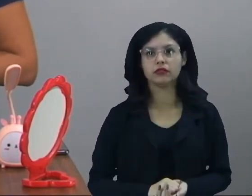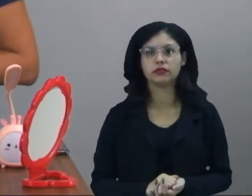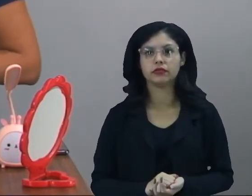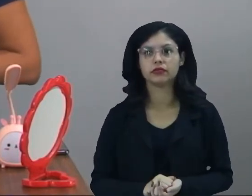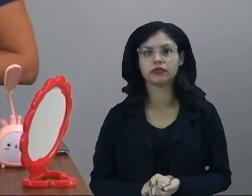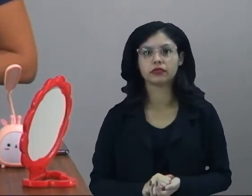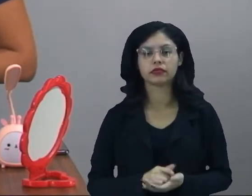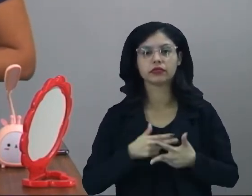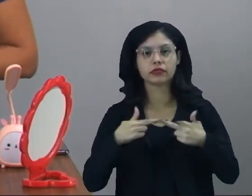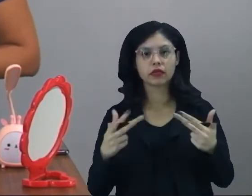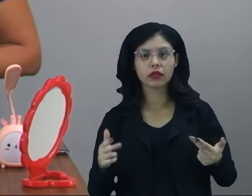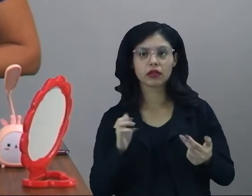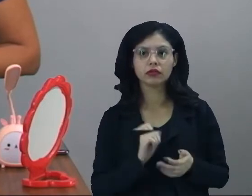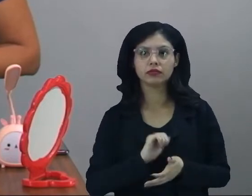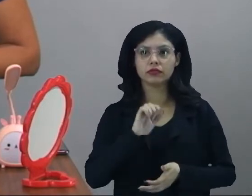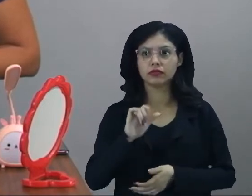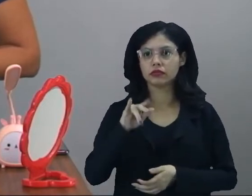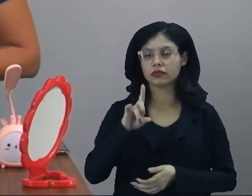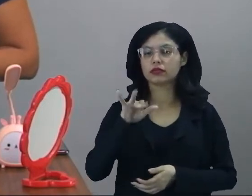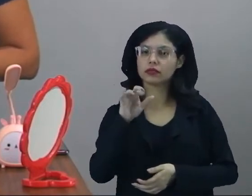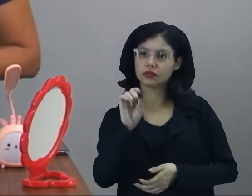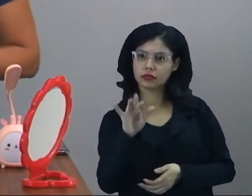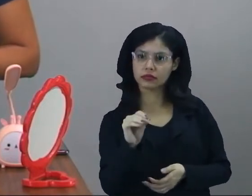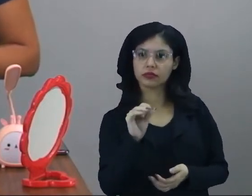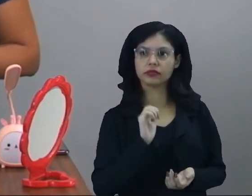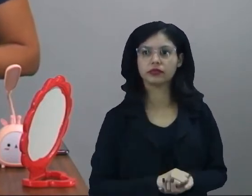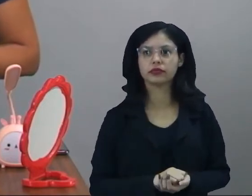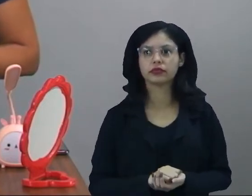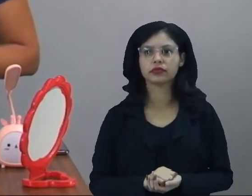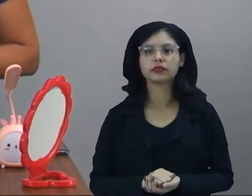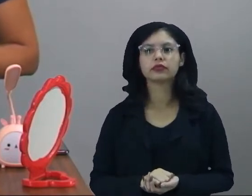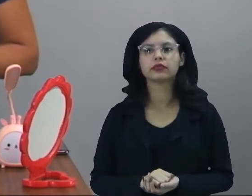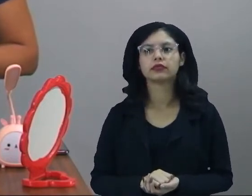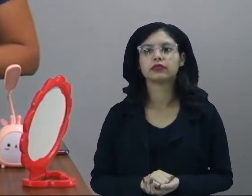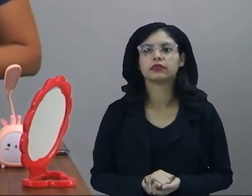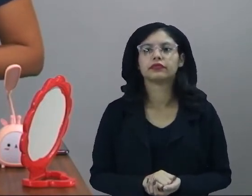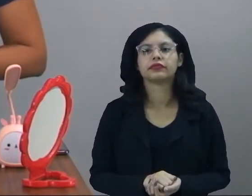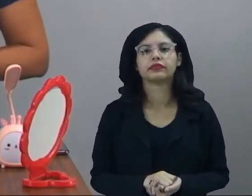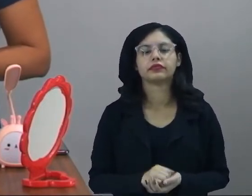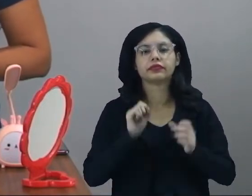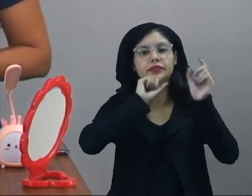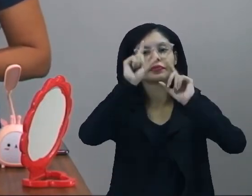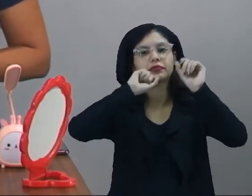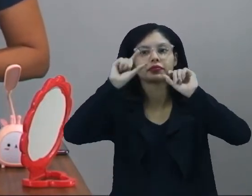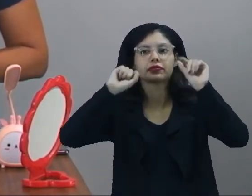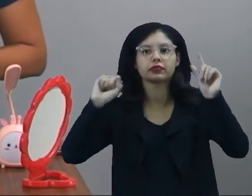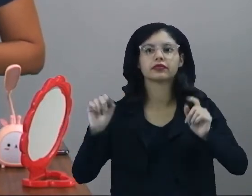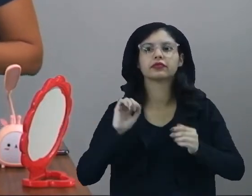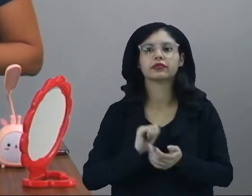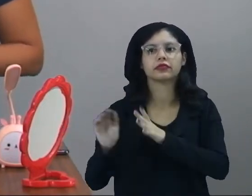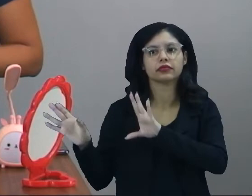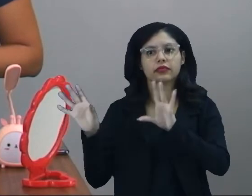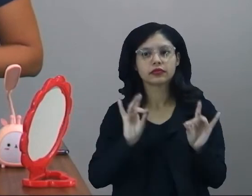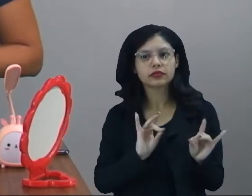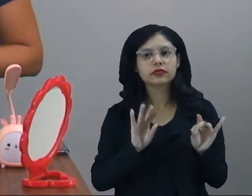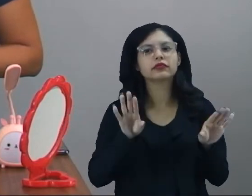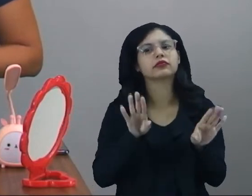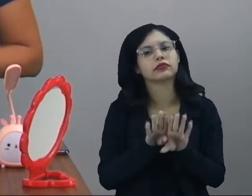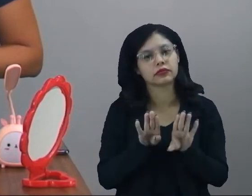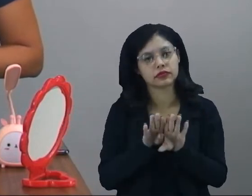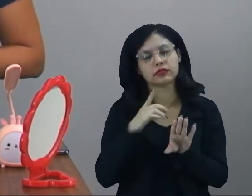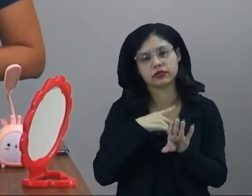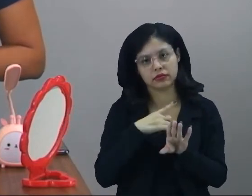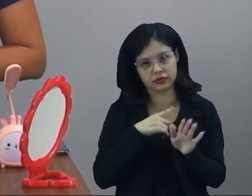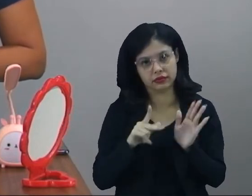é um objeto iluminado. E as estrelas que eu trouxe para vocês, elas têm a luz